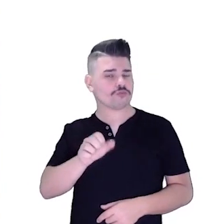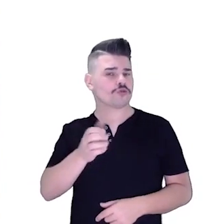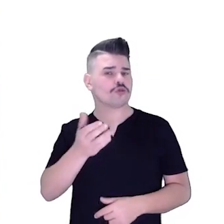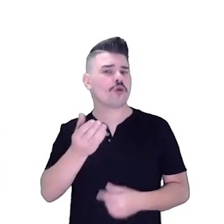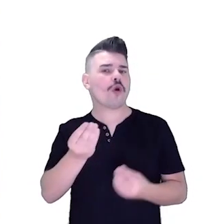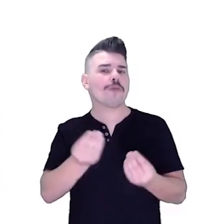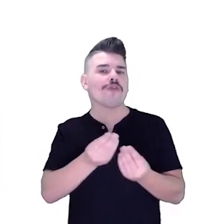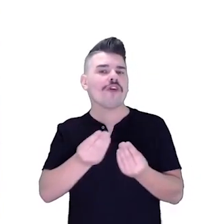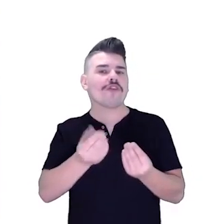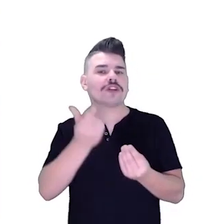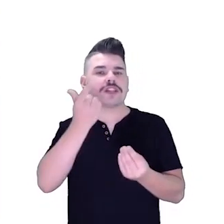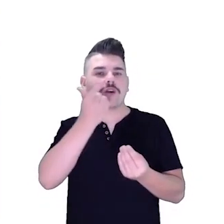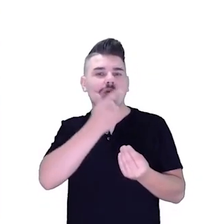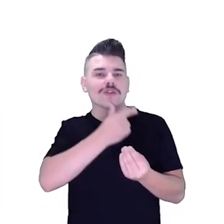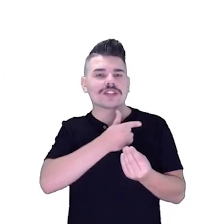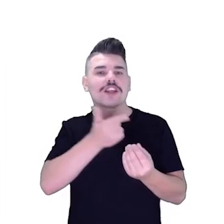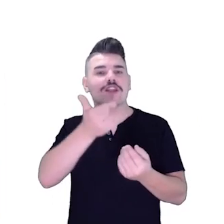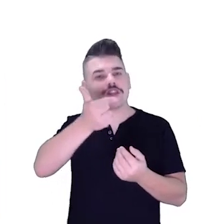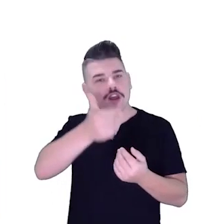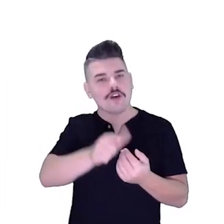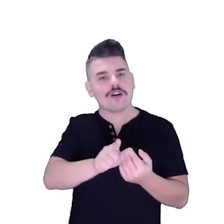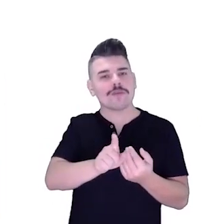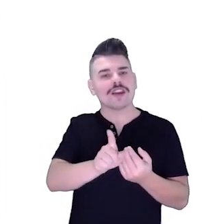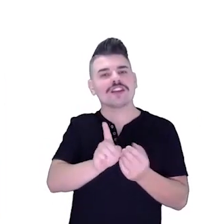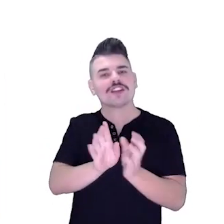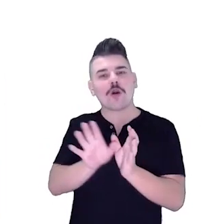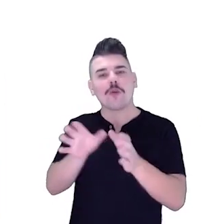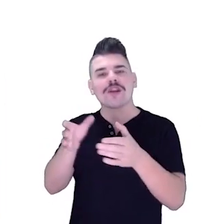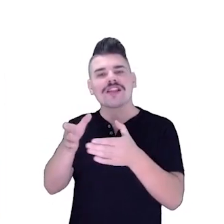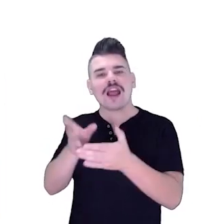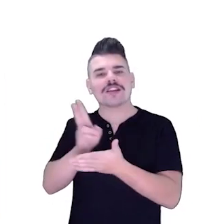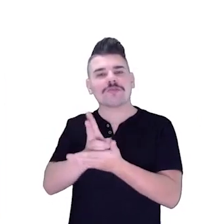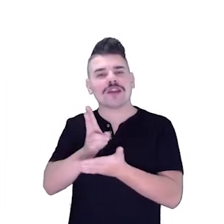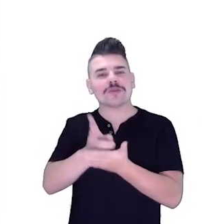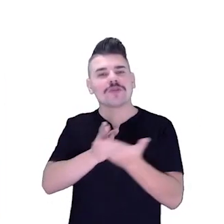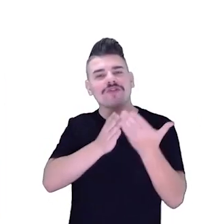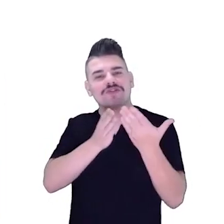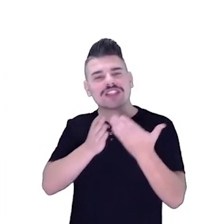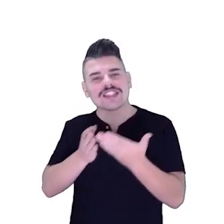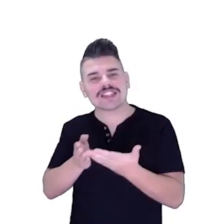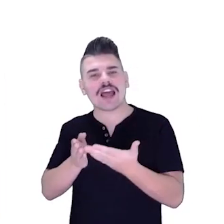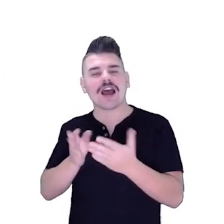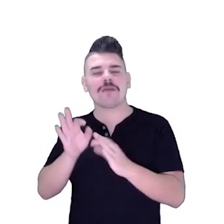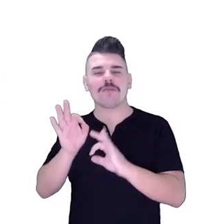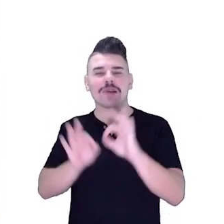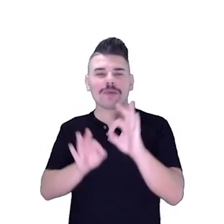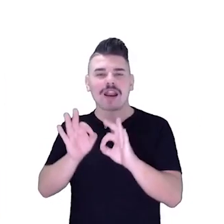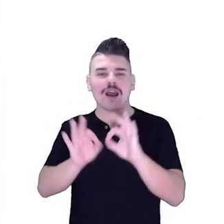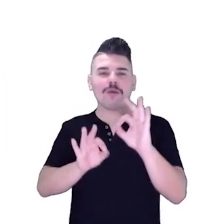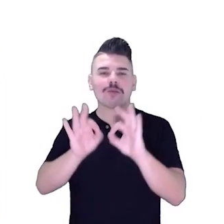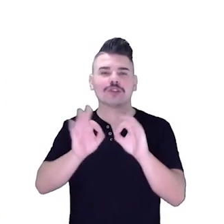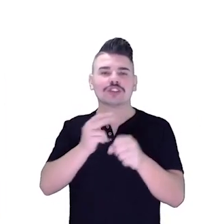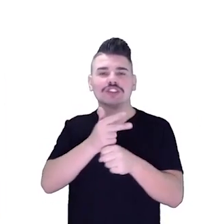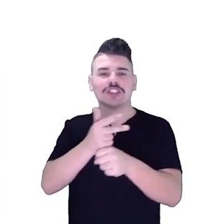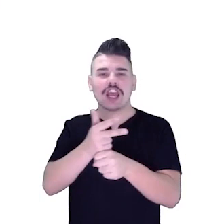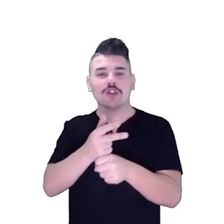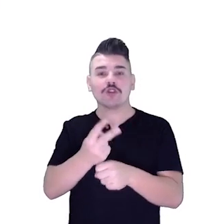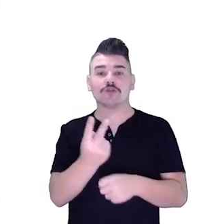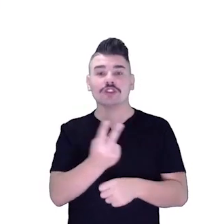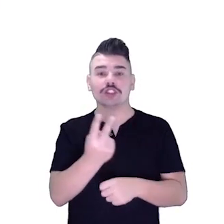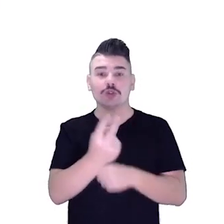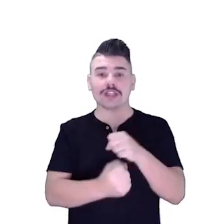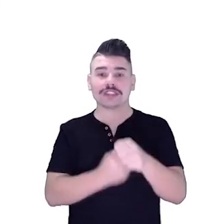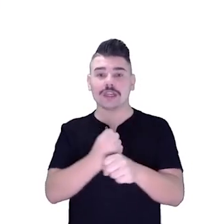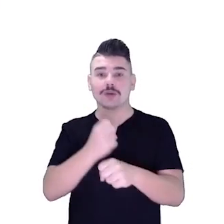Como é que foi revisitar essa comunidade? Como é que foi conceber esse projeto 22 anos depois e